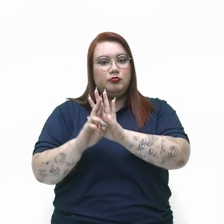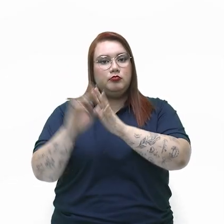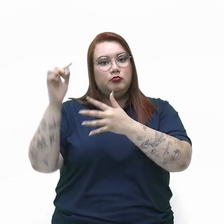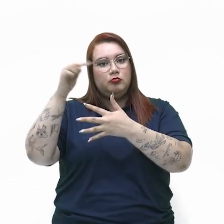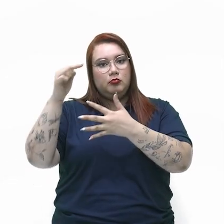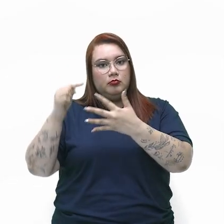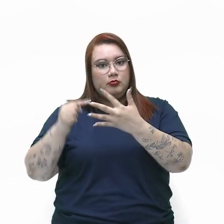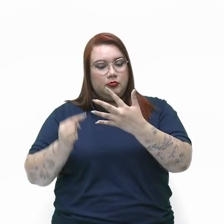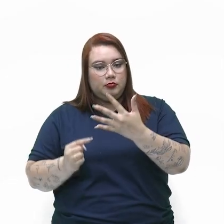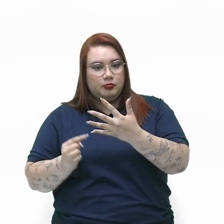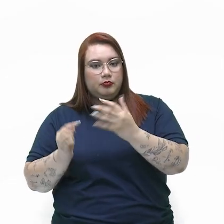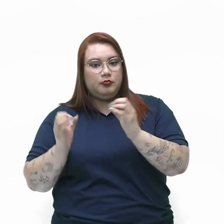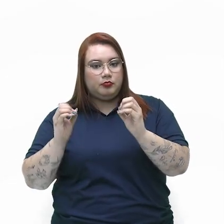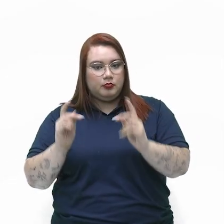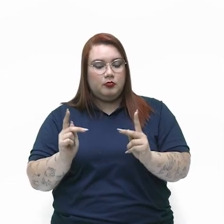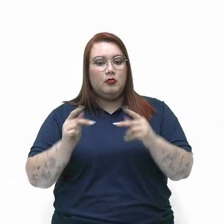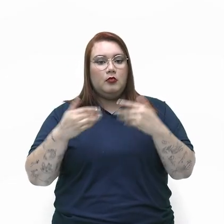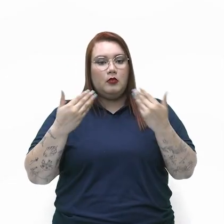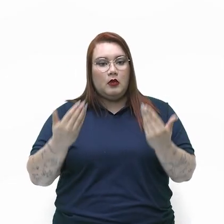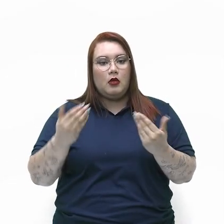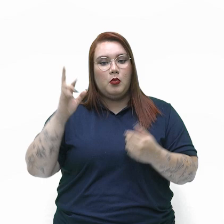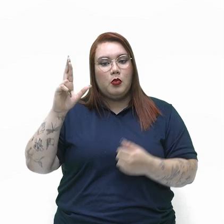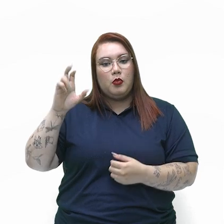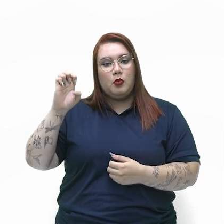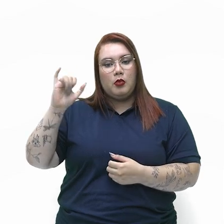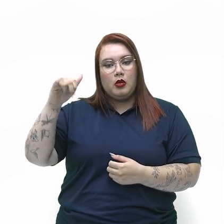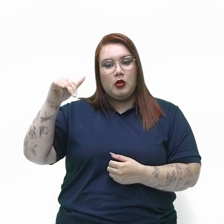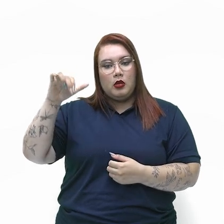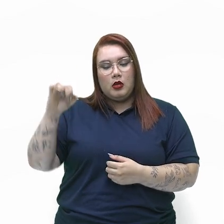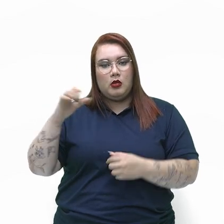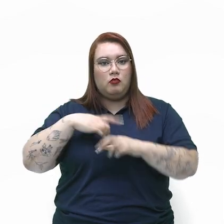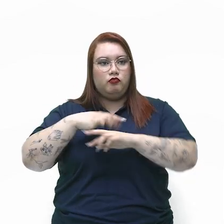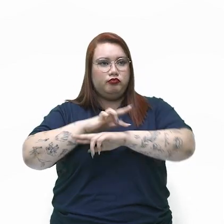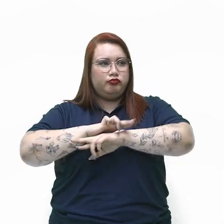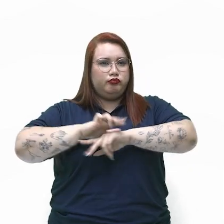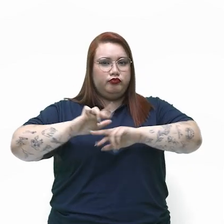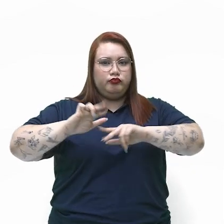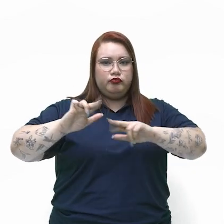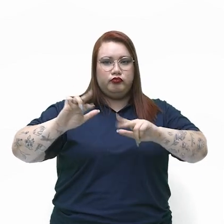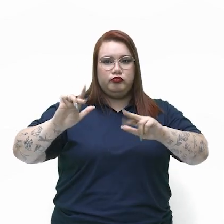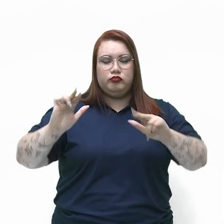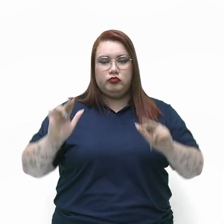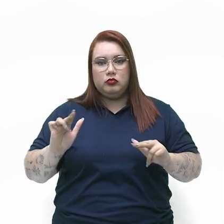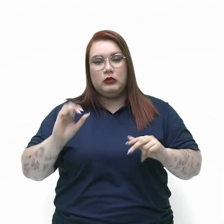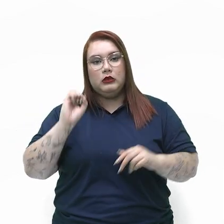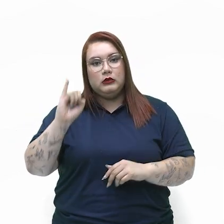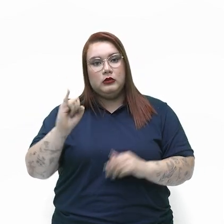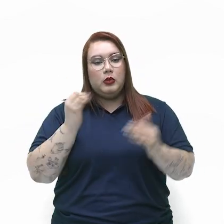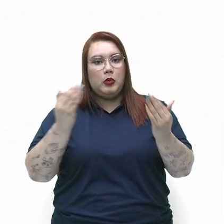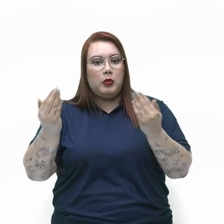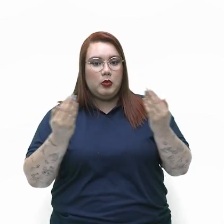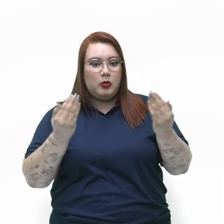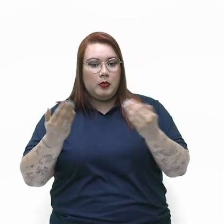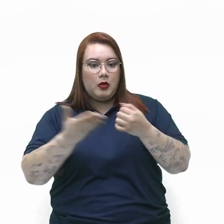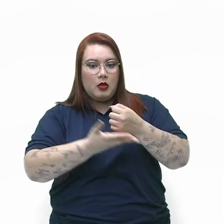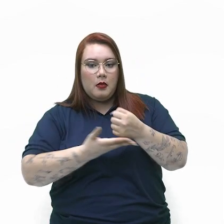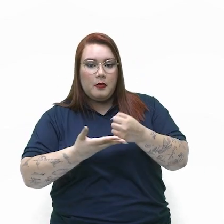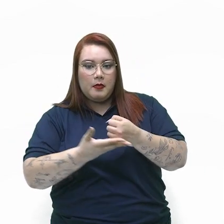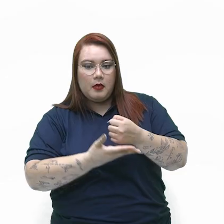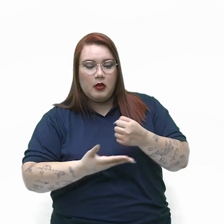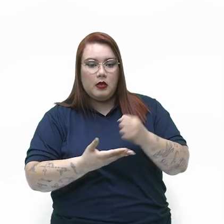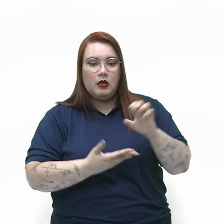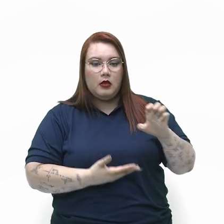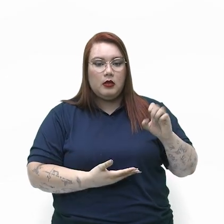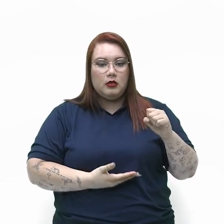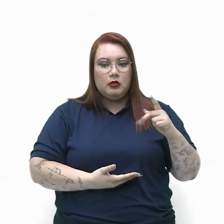representantes por categoria, né? Então, lá no reino vai ter uma diversidade bem maior se a gente comparar a base dessa pirâmide, que é